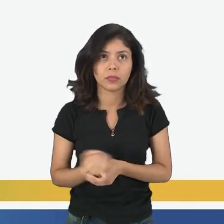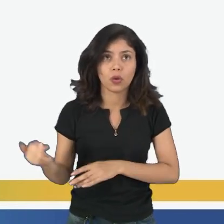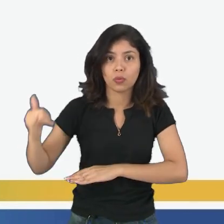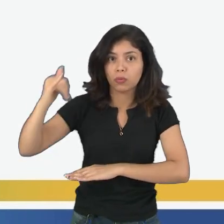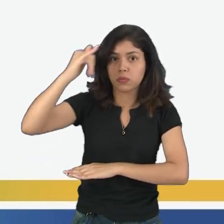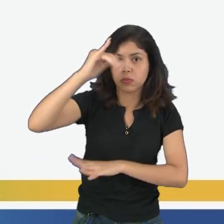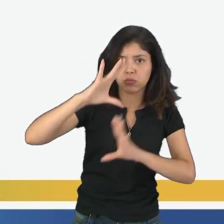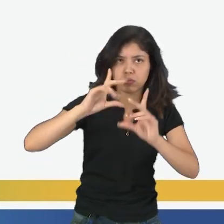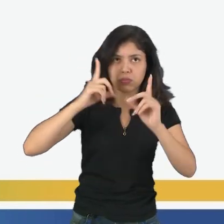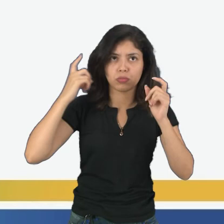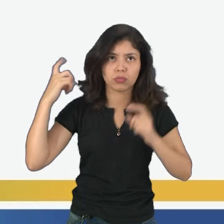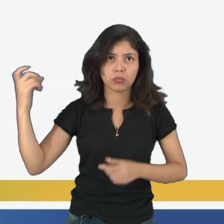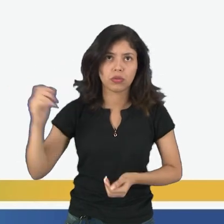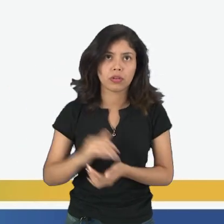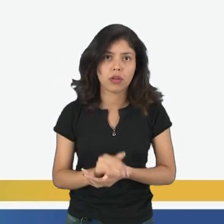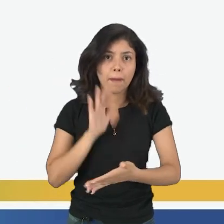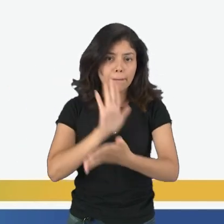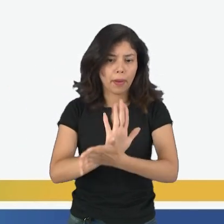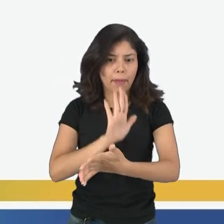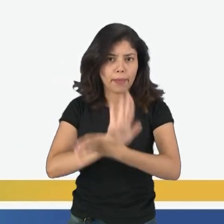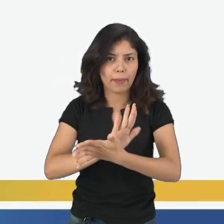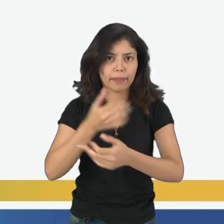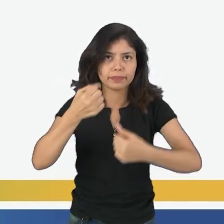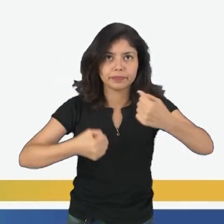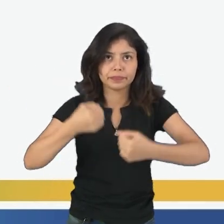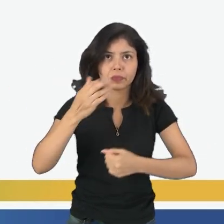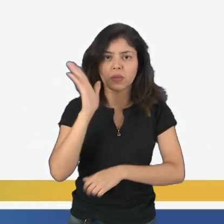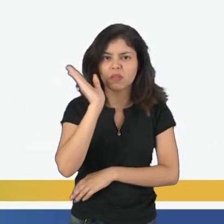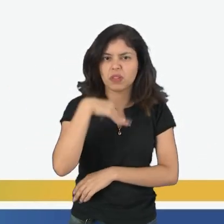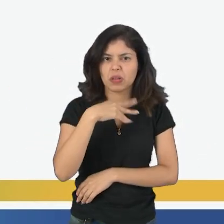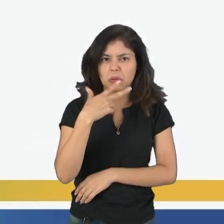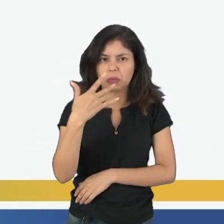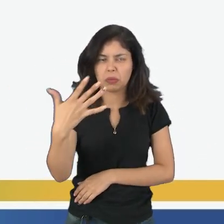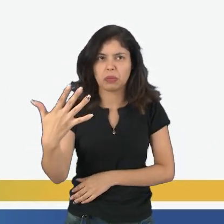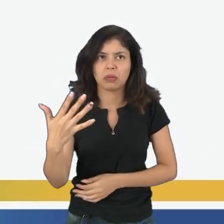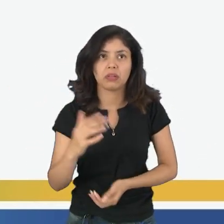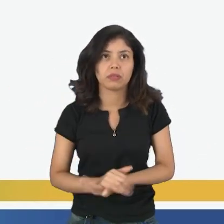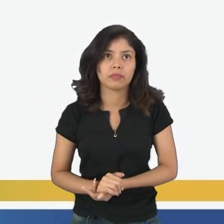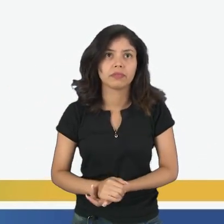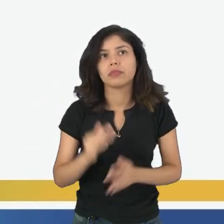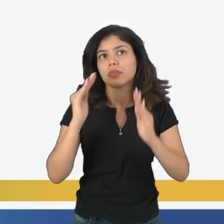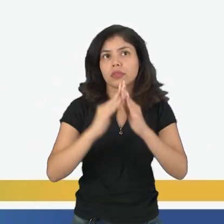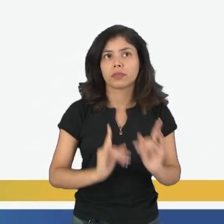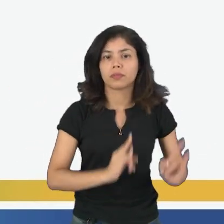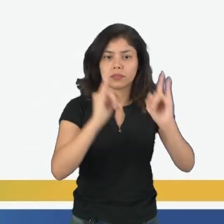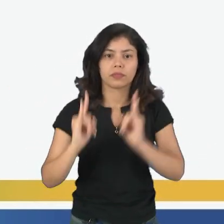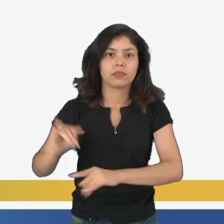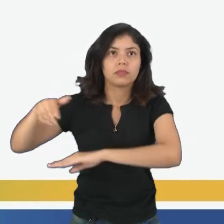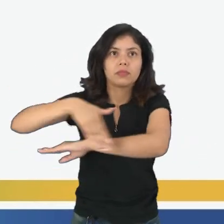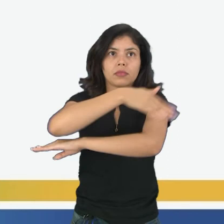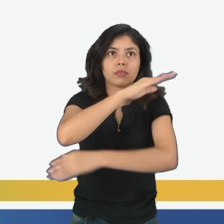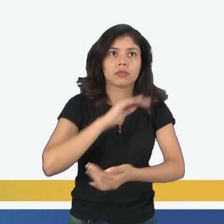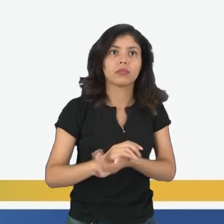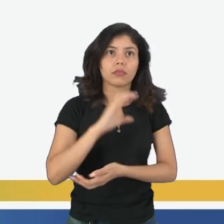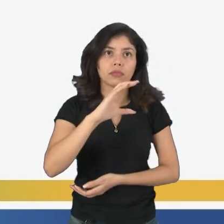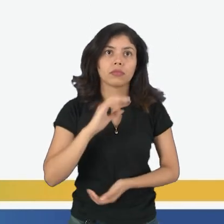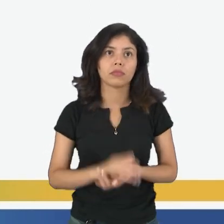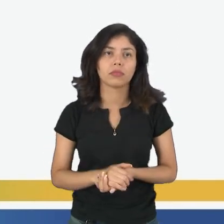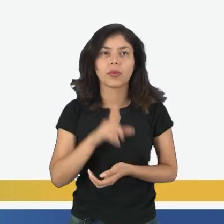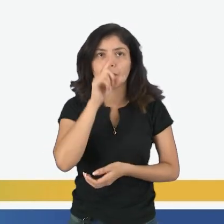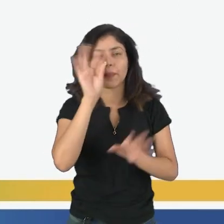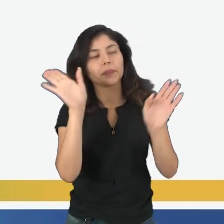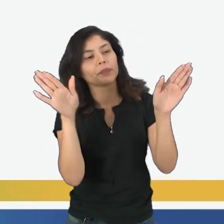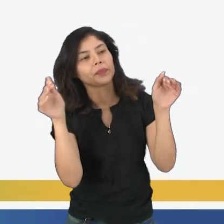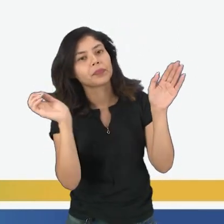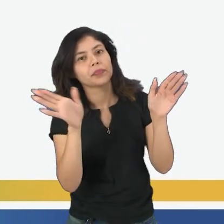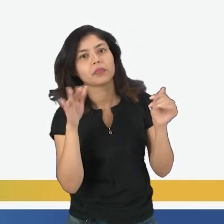de avião, buzinas de veículos, mau odor de lixo. Letra B, casa, prédio, rua. Letra C, canto